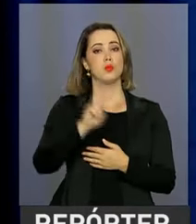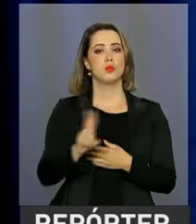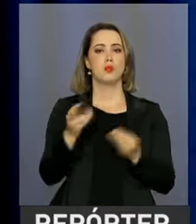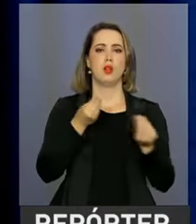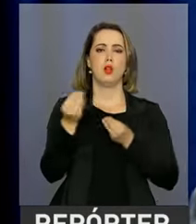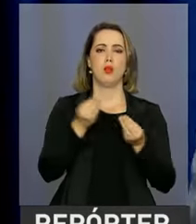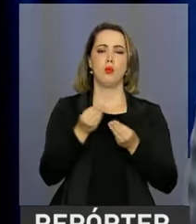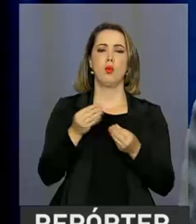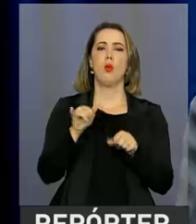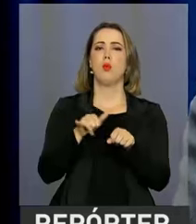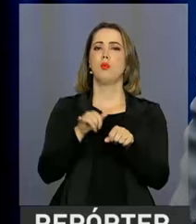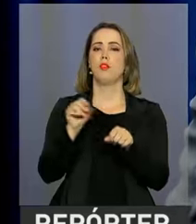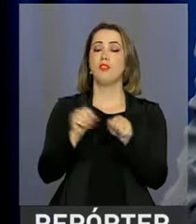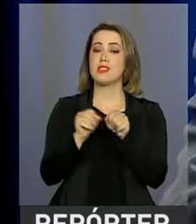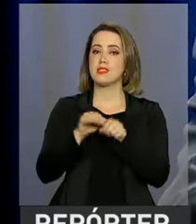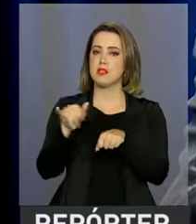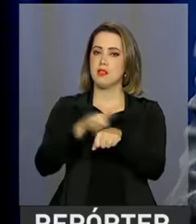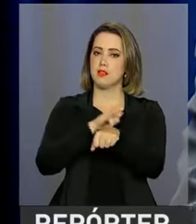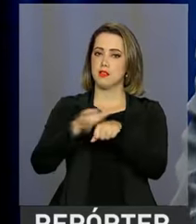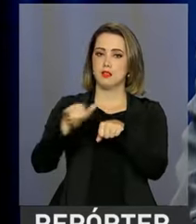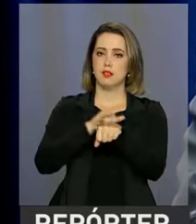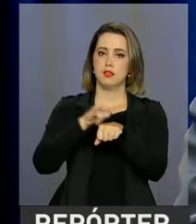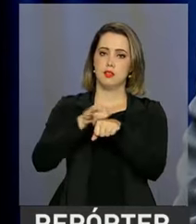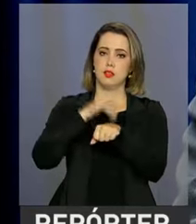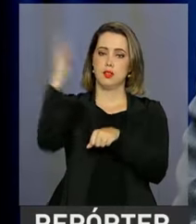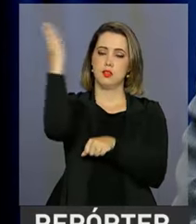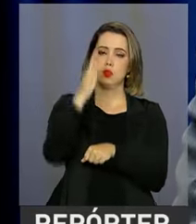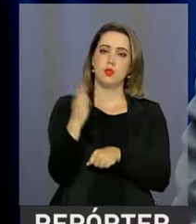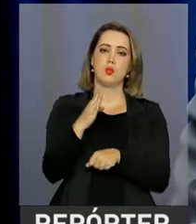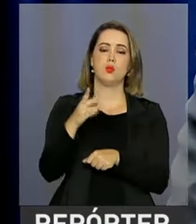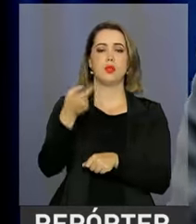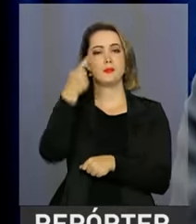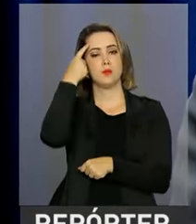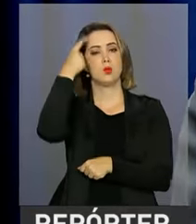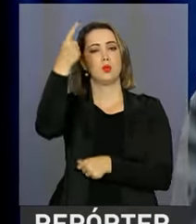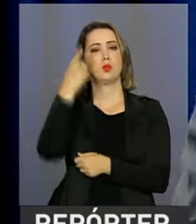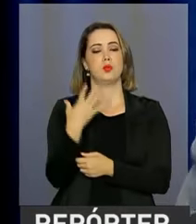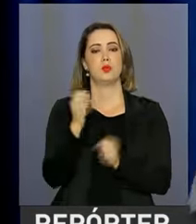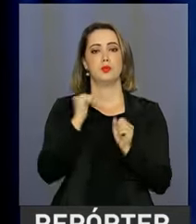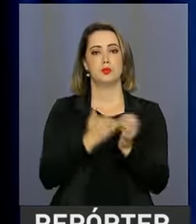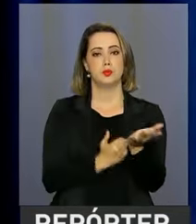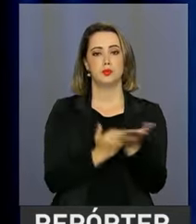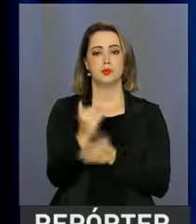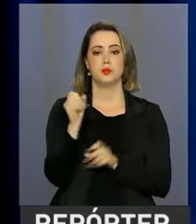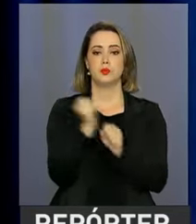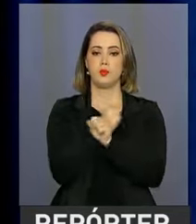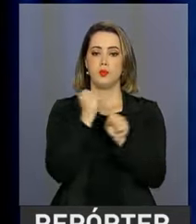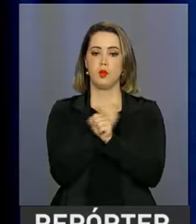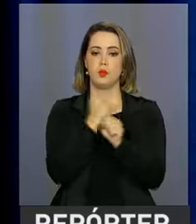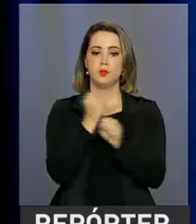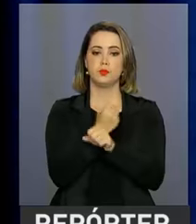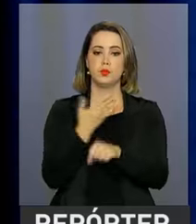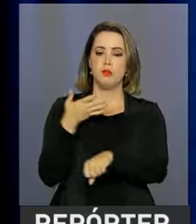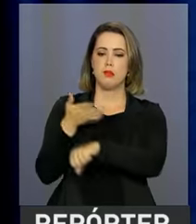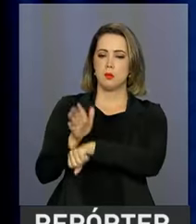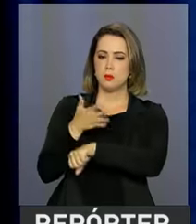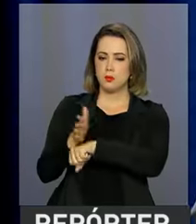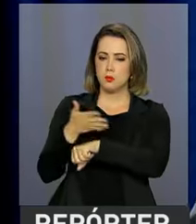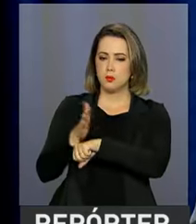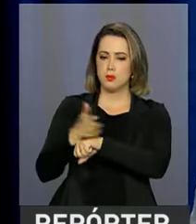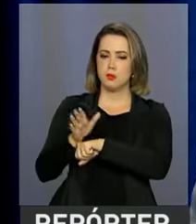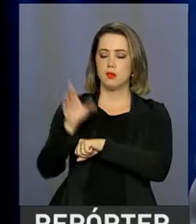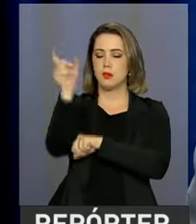de inteligência para que ela comece a construir como elise se qualificar as pessoas a